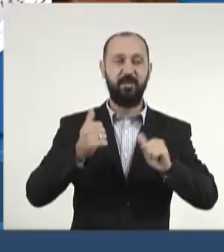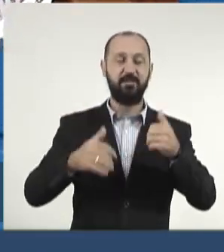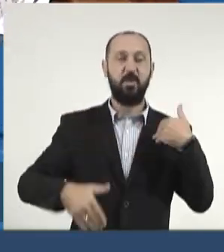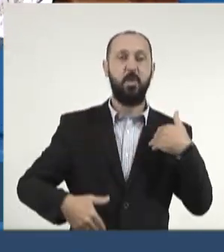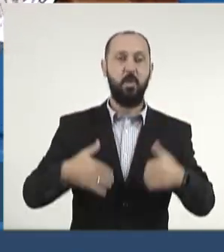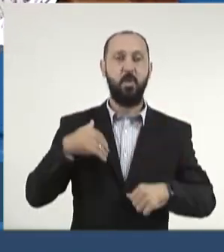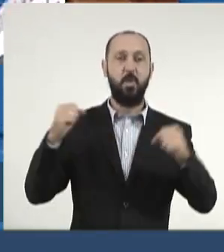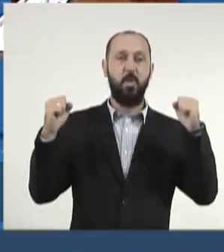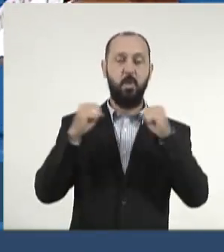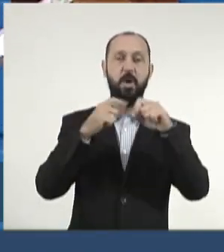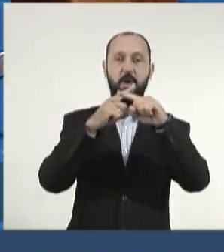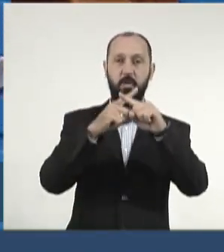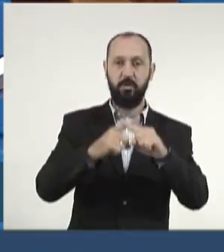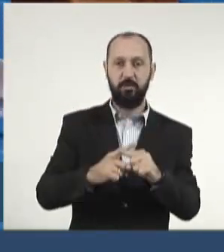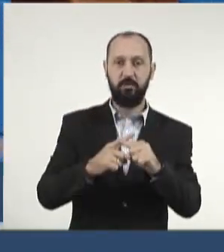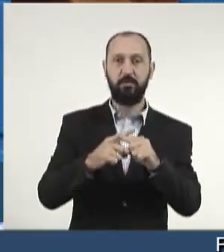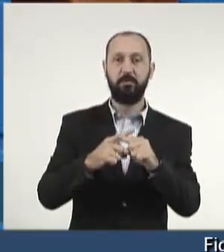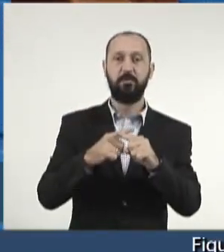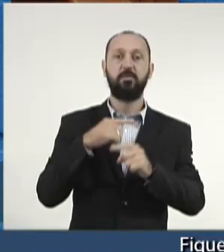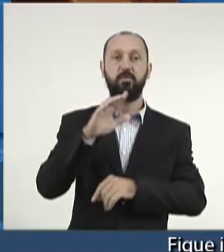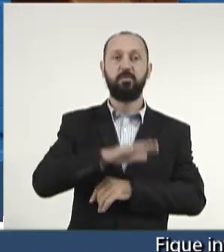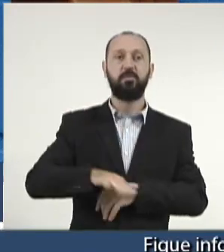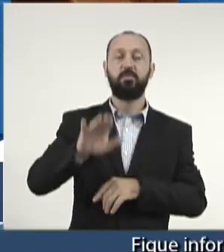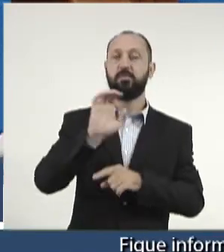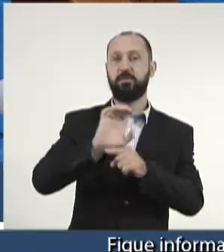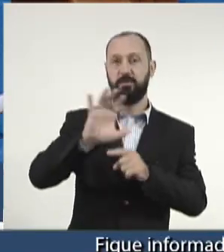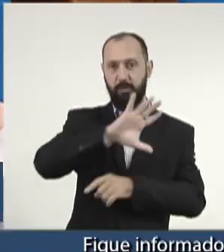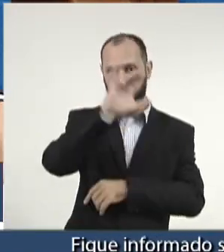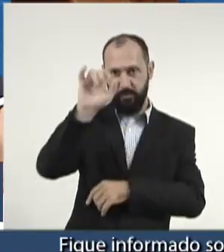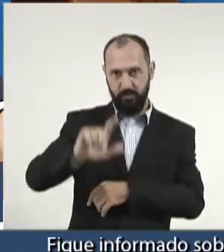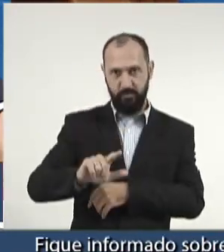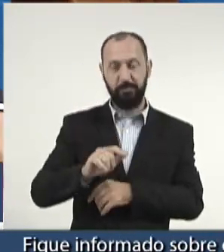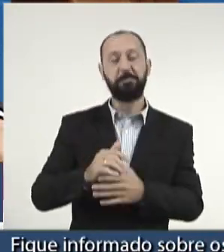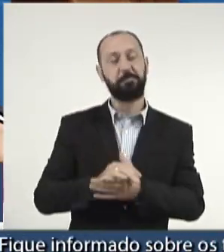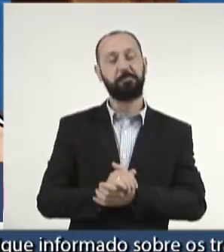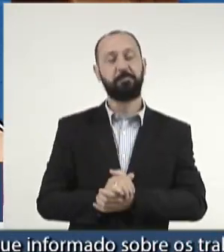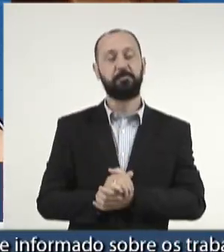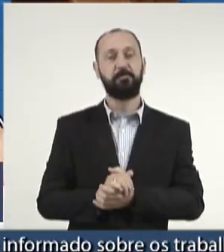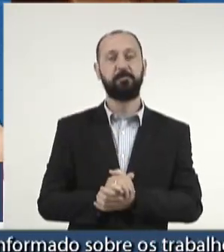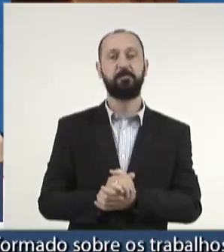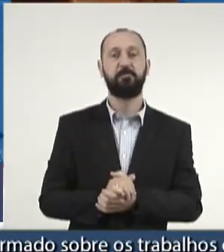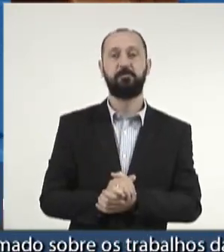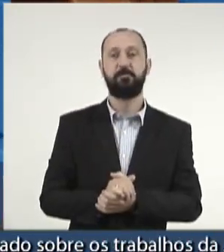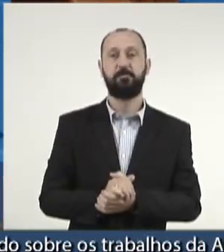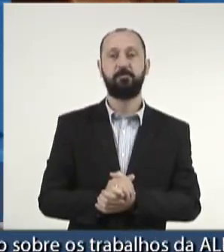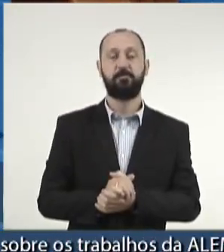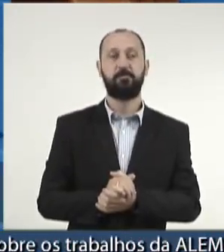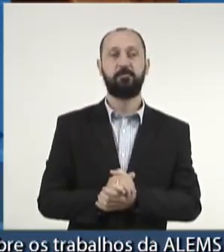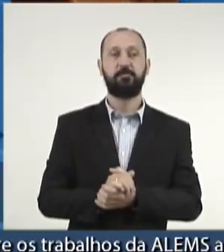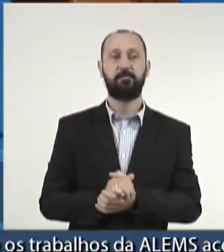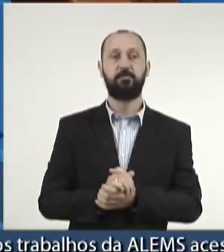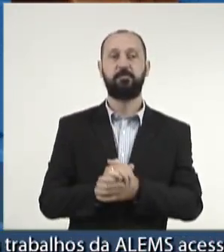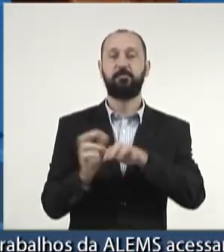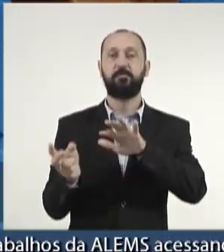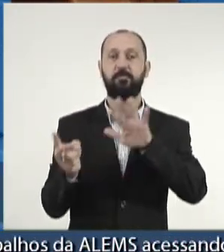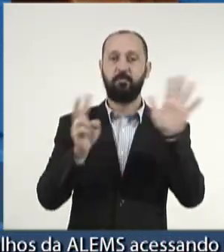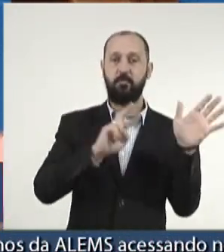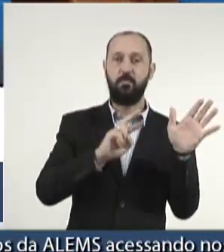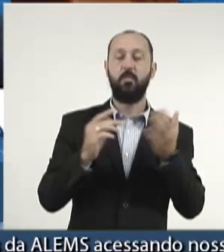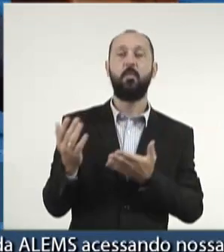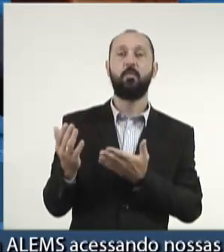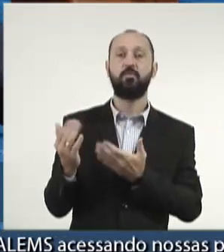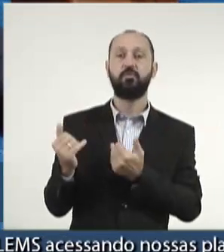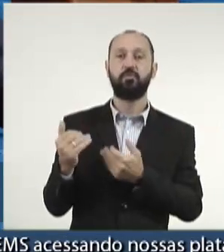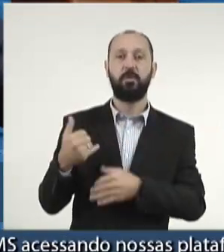em concurso público no âmbito do Estado de Mato Grosso do Sul. Na semana passada, um jovem